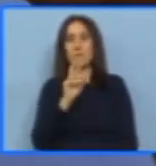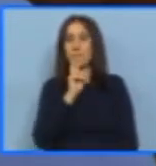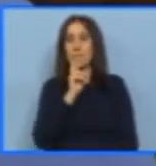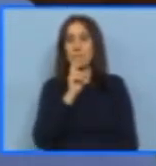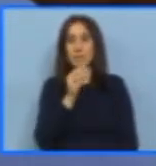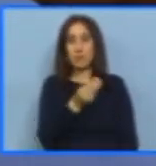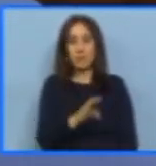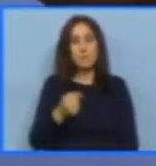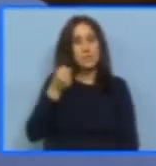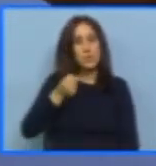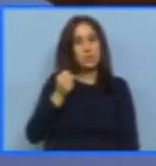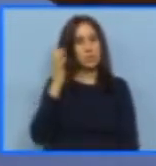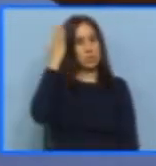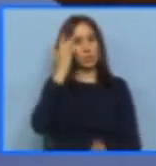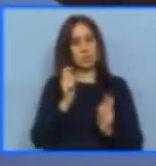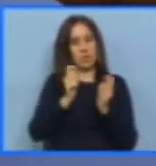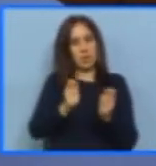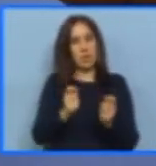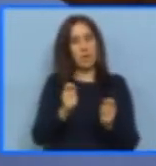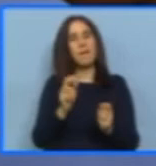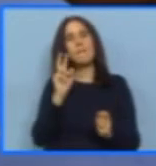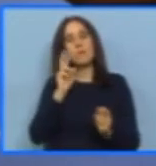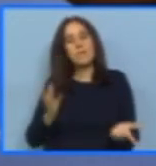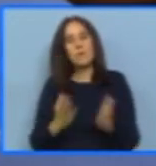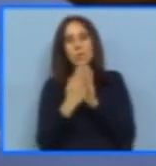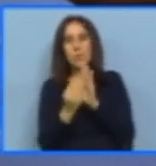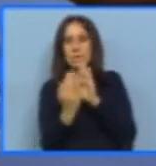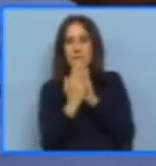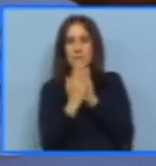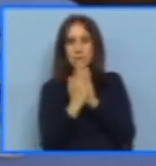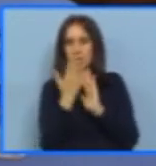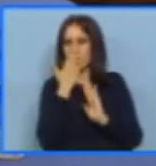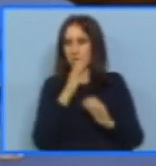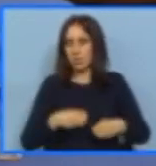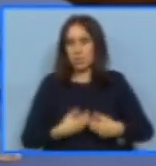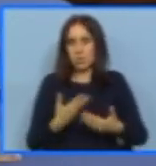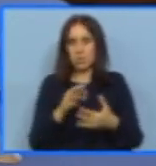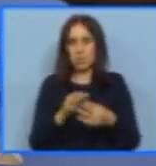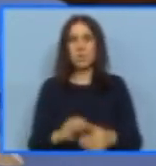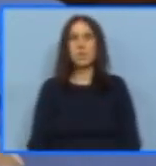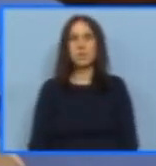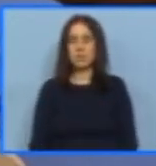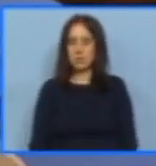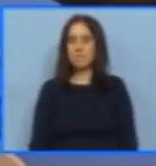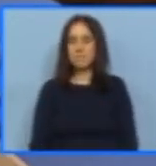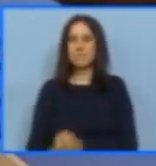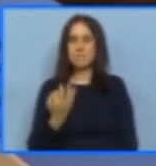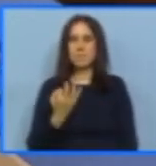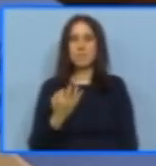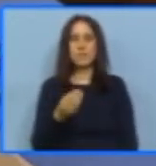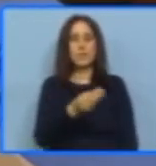é canonizar, valorizar esse modelo de igreja e essa atitude de Eu vejo simplicidade? isso. Quem não for como criança, não é?